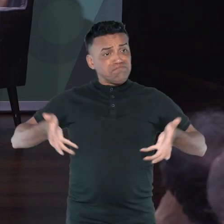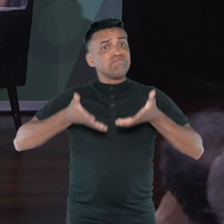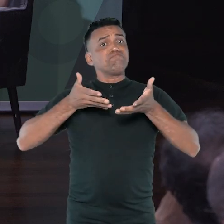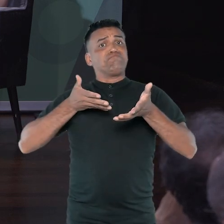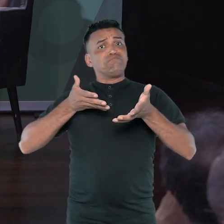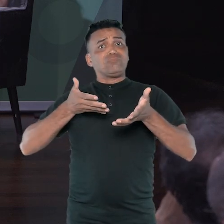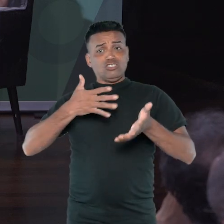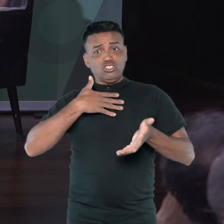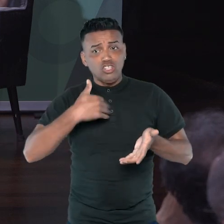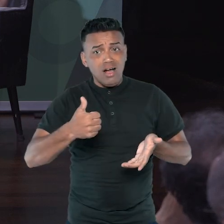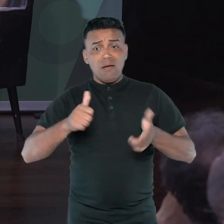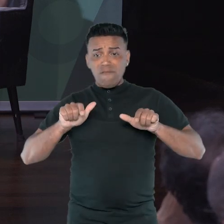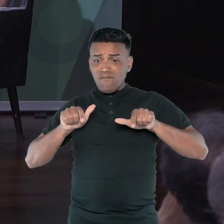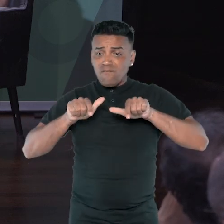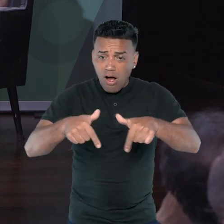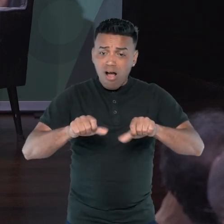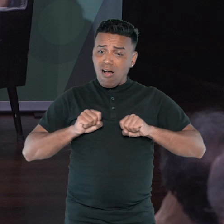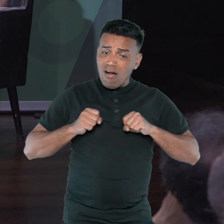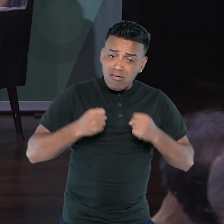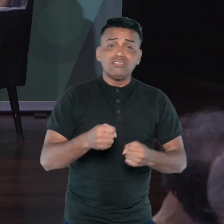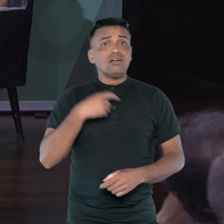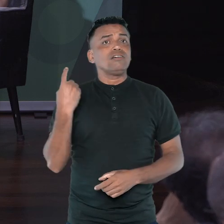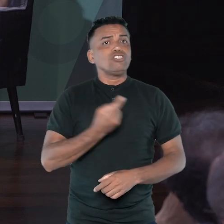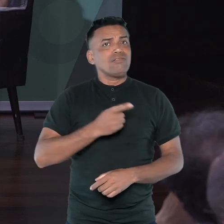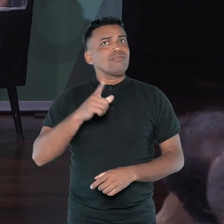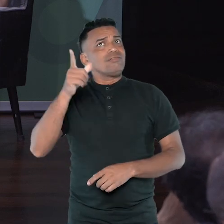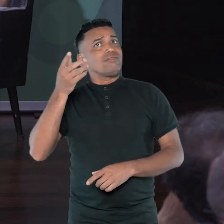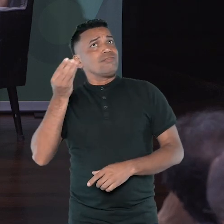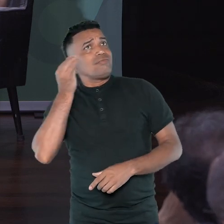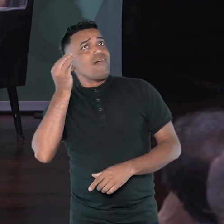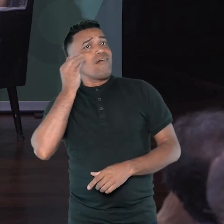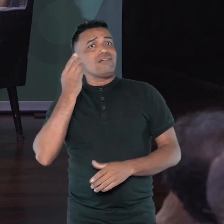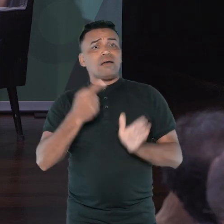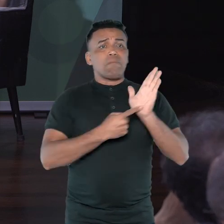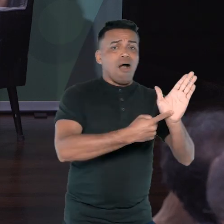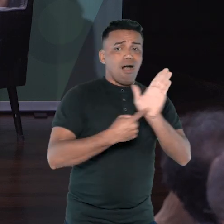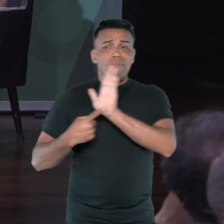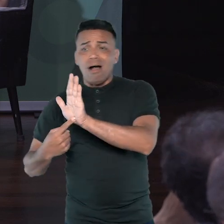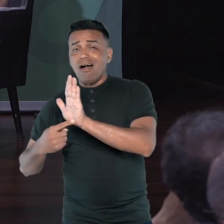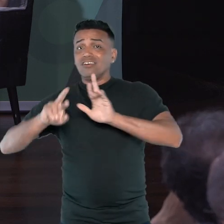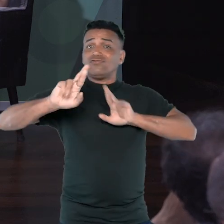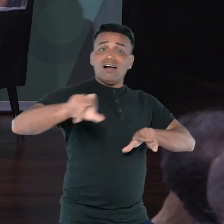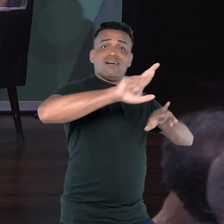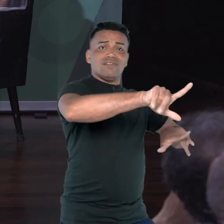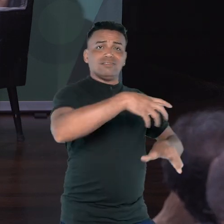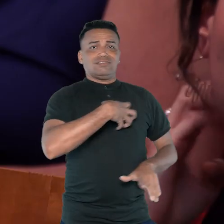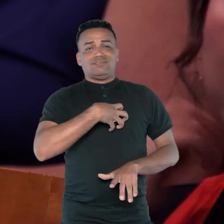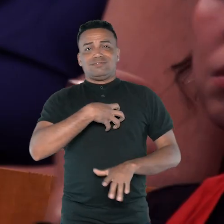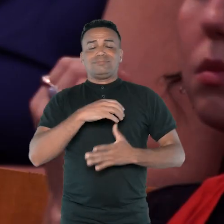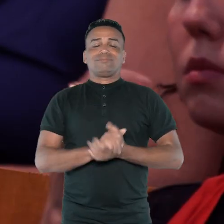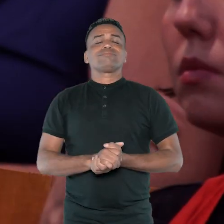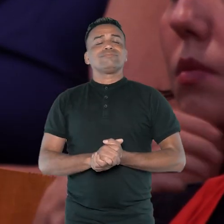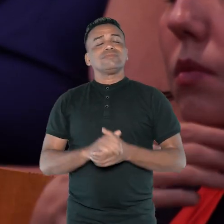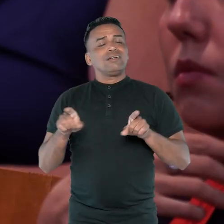nos convoca, ele força que a gente tente se apresentar de outra forma, né? E é parte